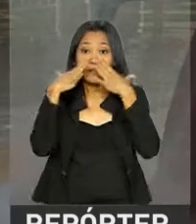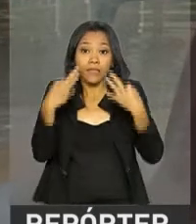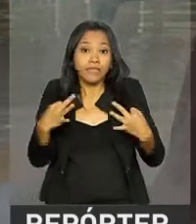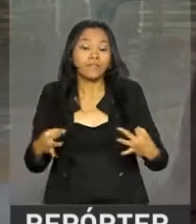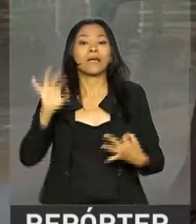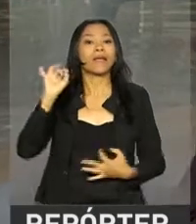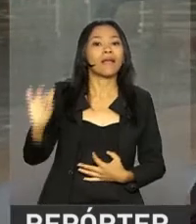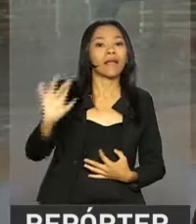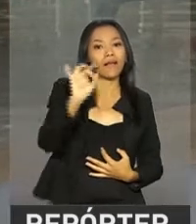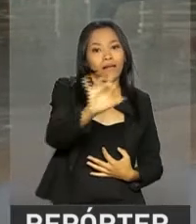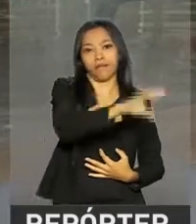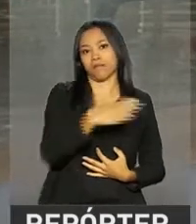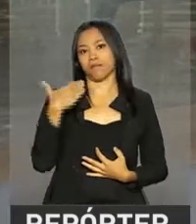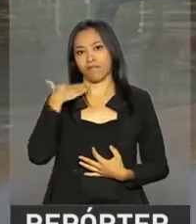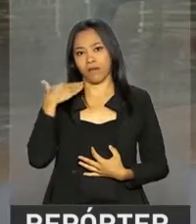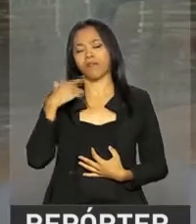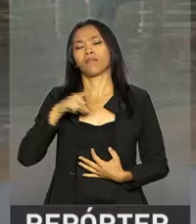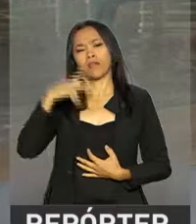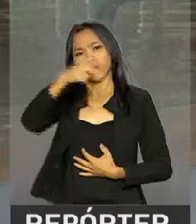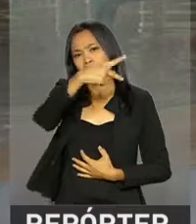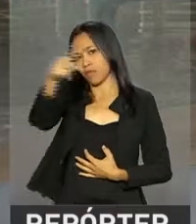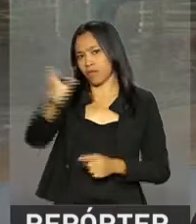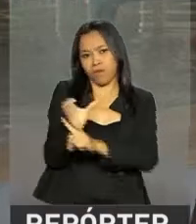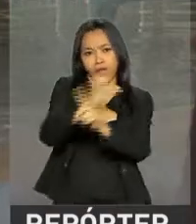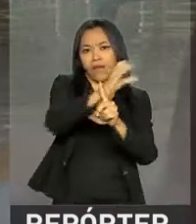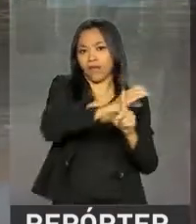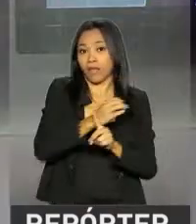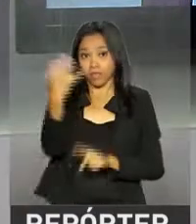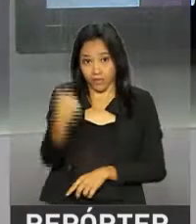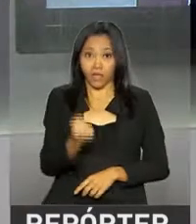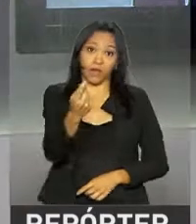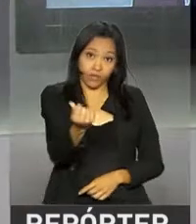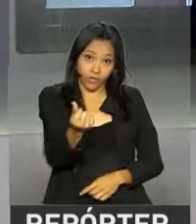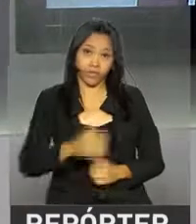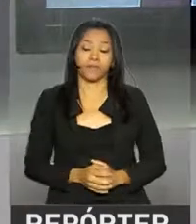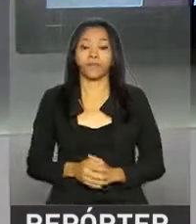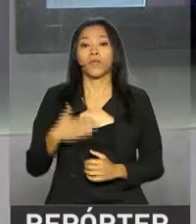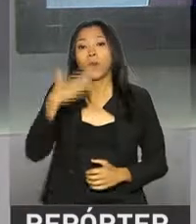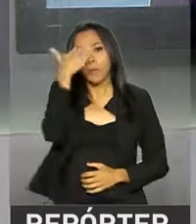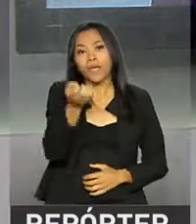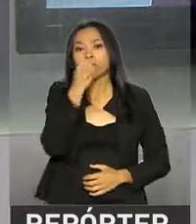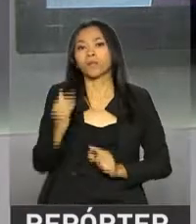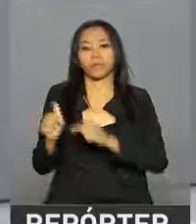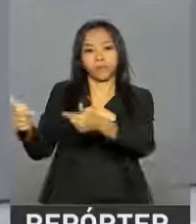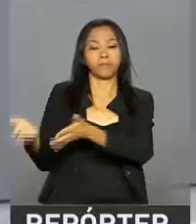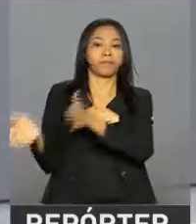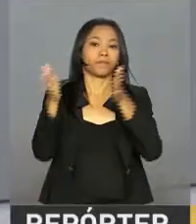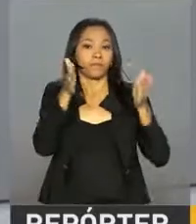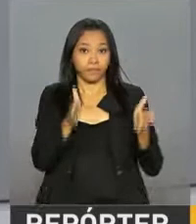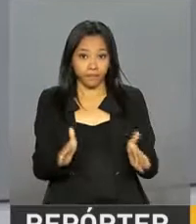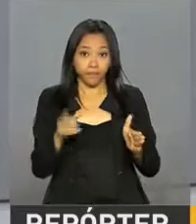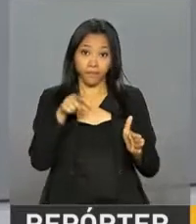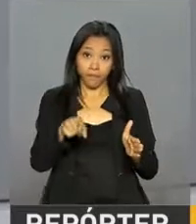ter um calendário uma forma e de fazer essa retirada voto com você que era obrigada bom trabalho mas a